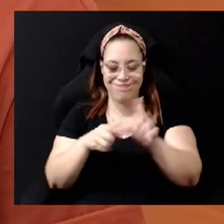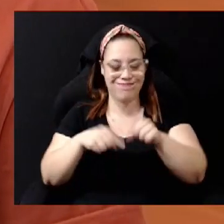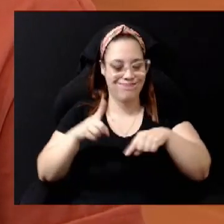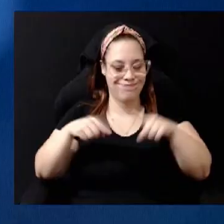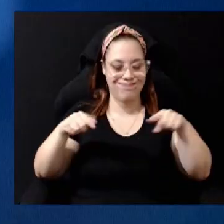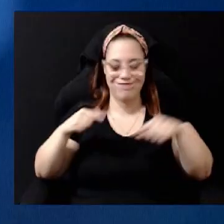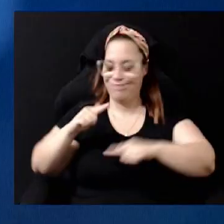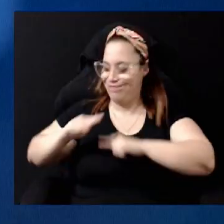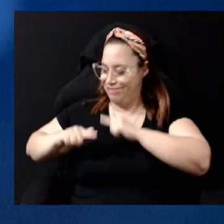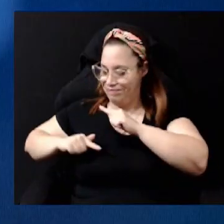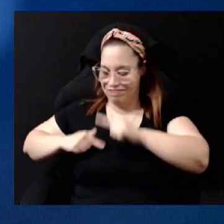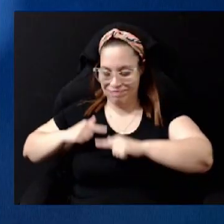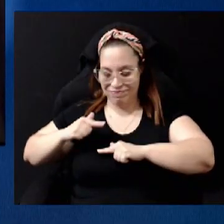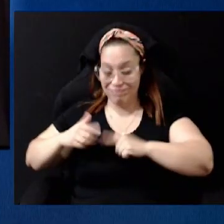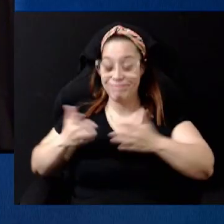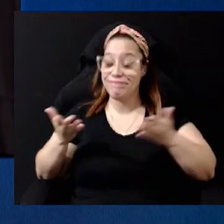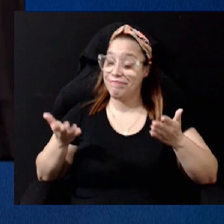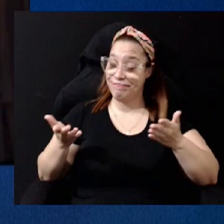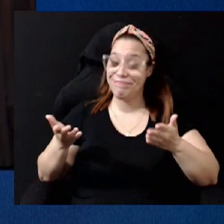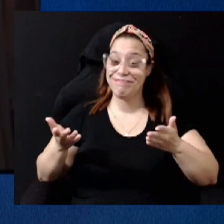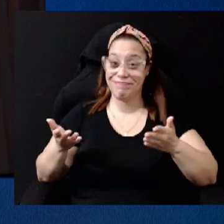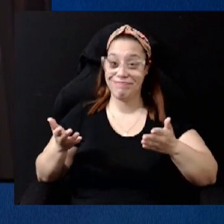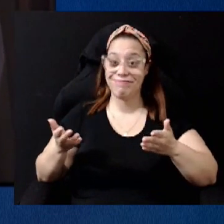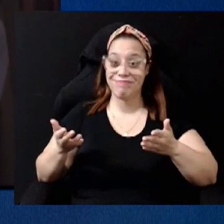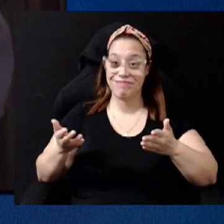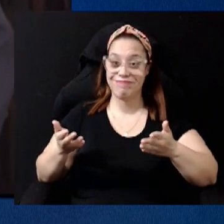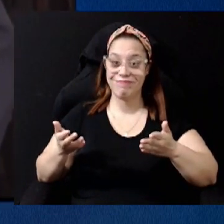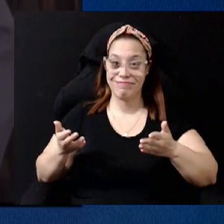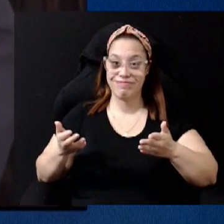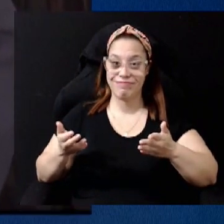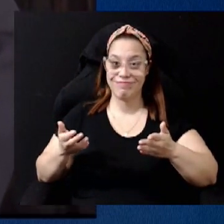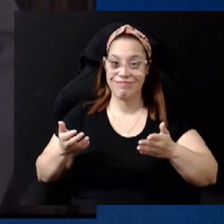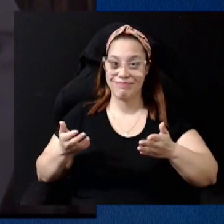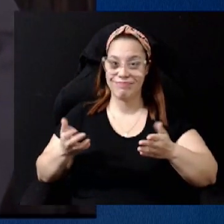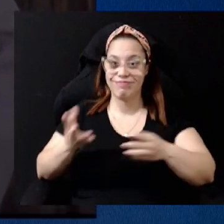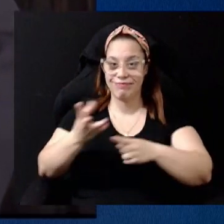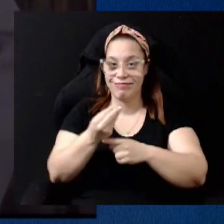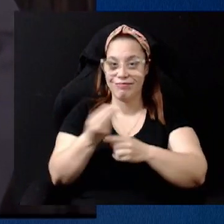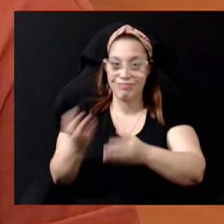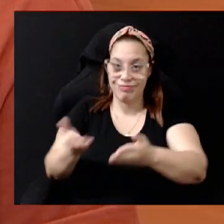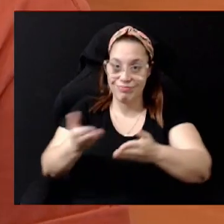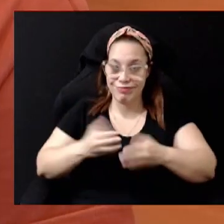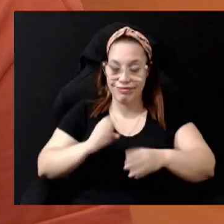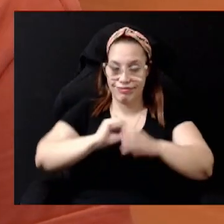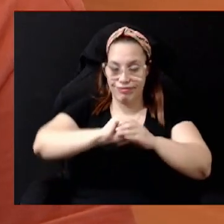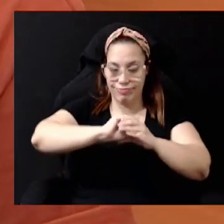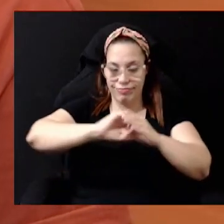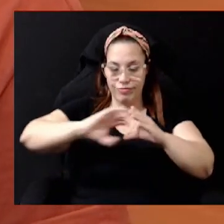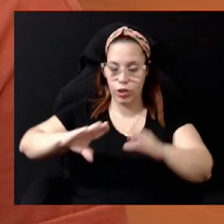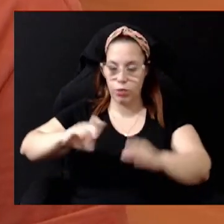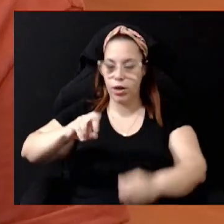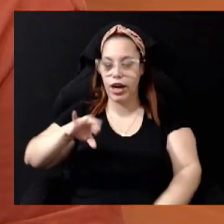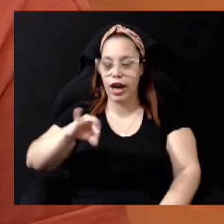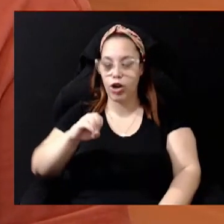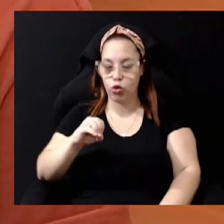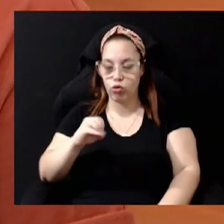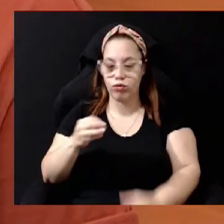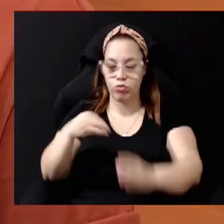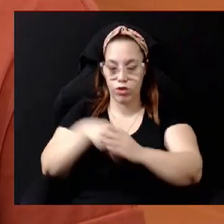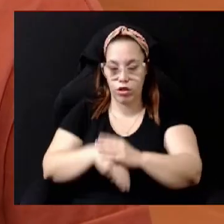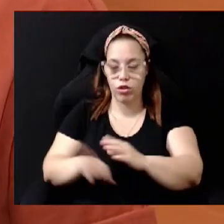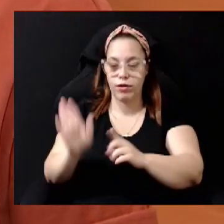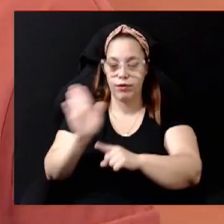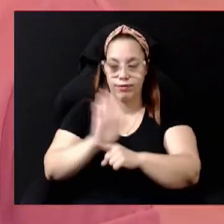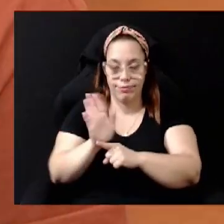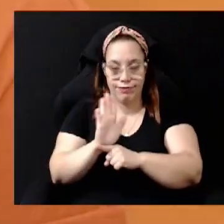para refazer uma das obras dele, né? Então a gente trouxe essa característica do Bernardo para dentro do filme, que é esse processo